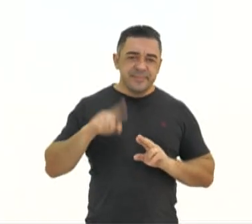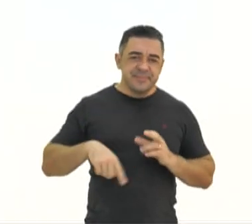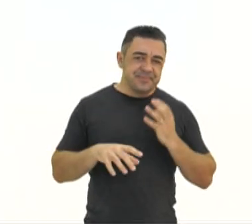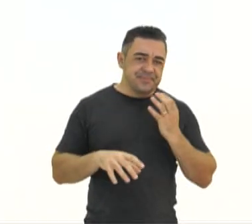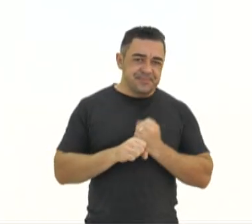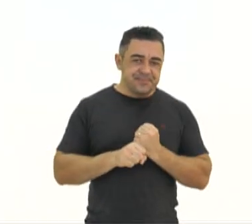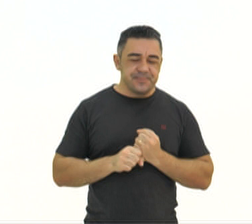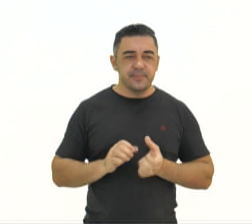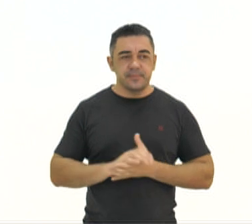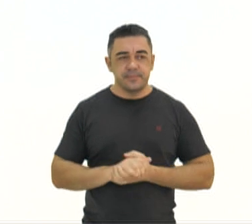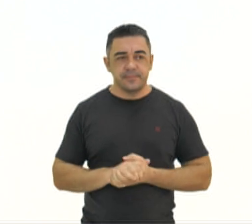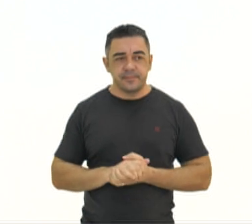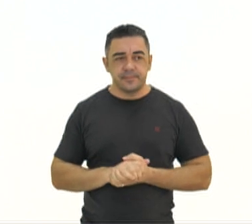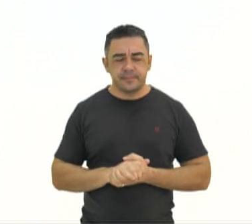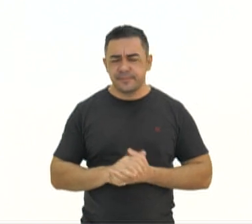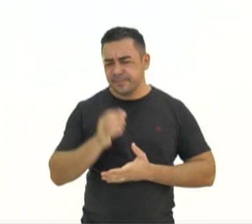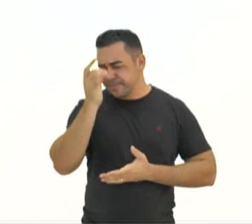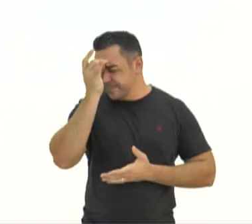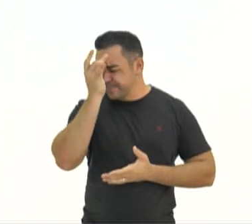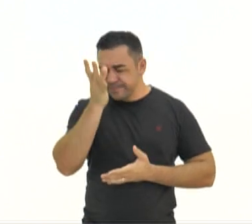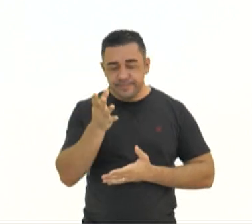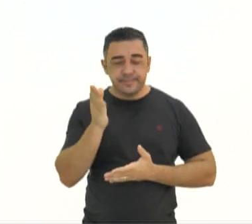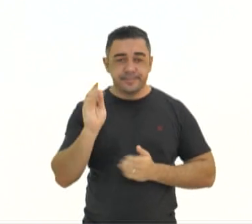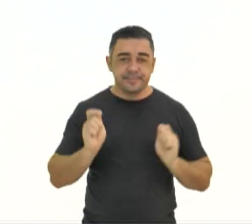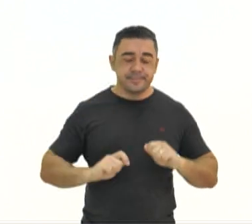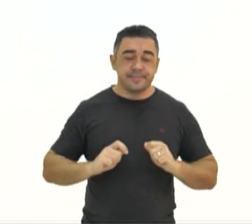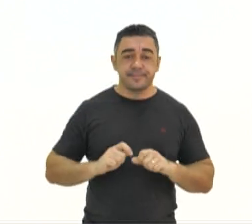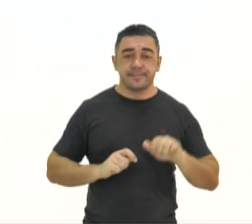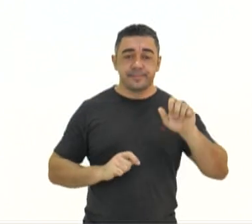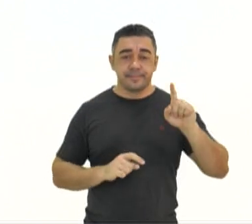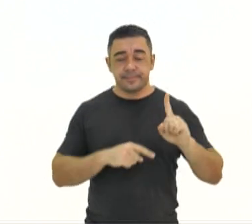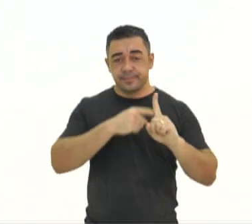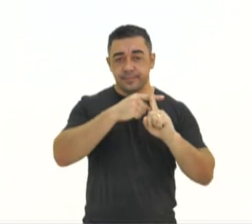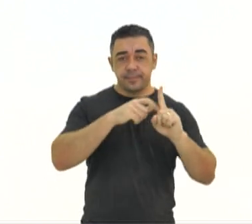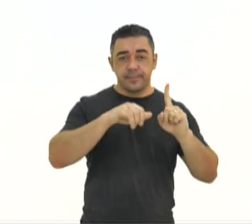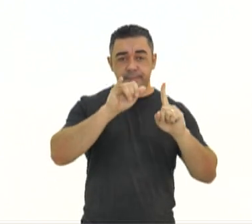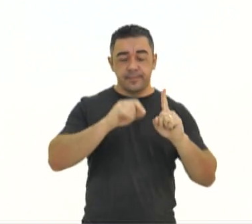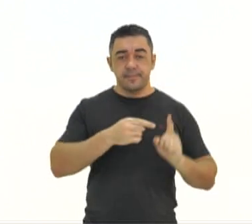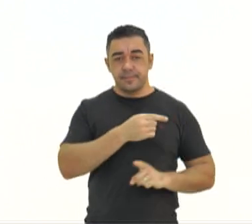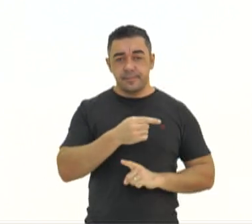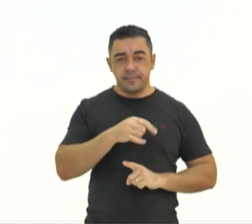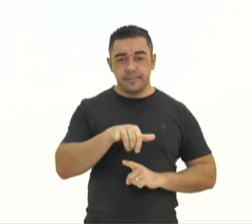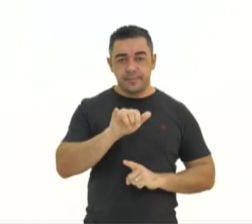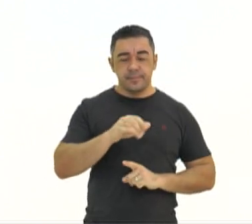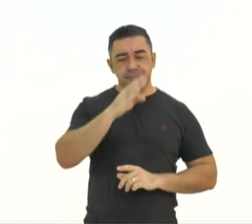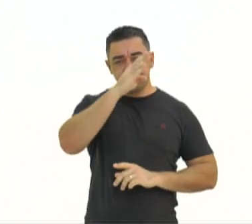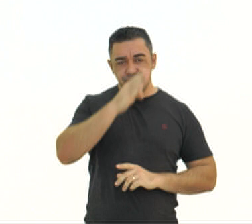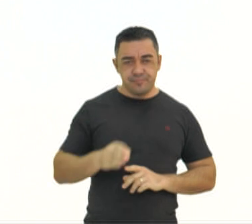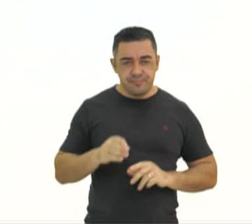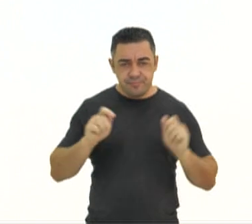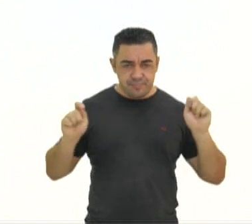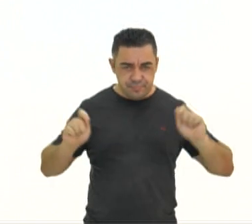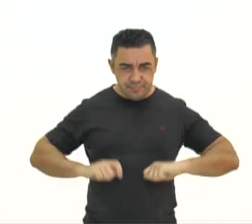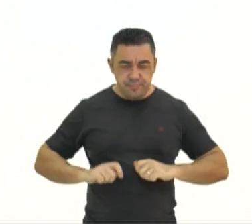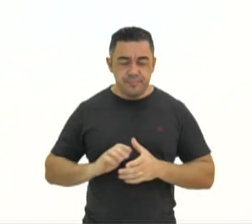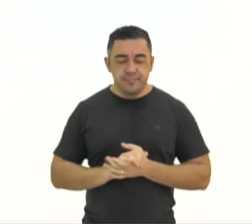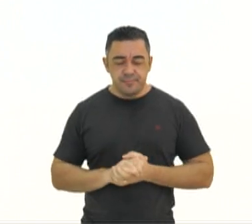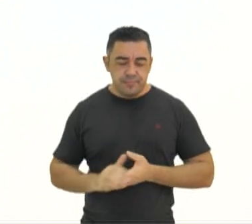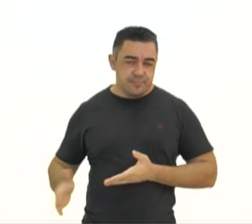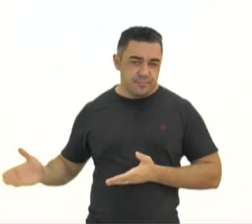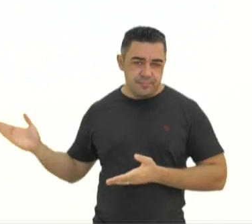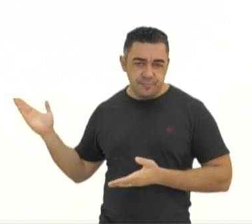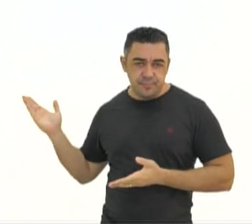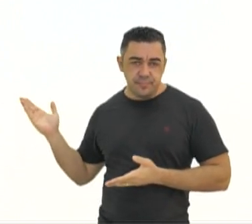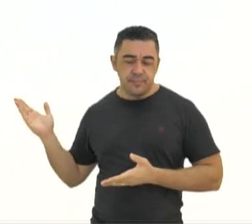soma. Aqui está bem simples de resolver, porque eu já tenho uma incógnita positiva e a outra negativa, né? Um y positivo e